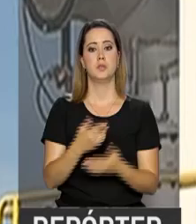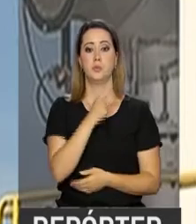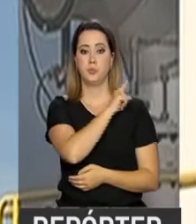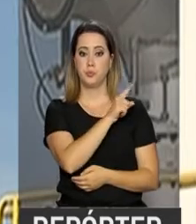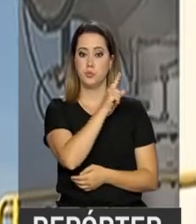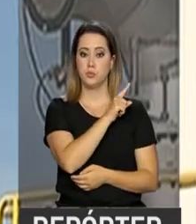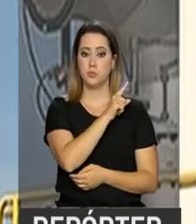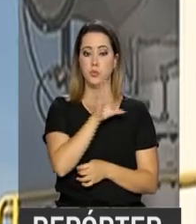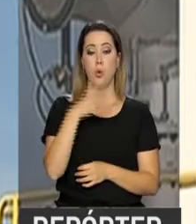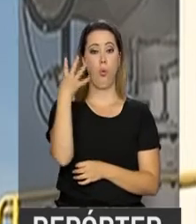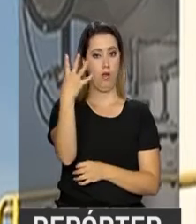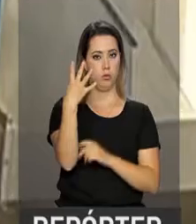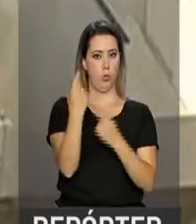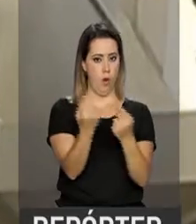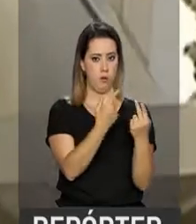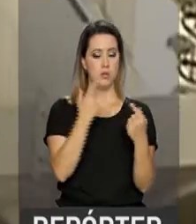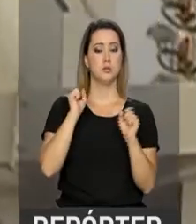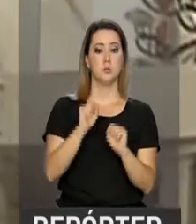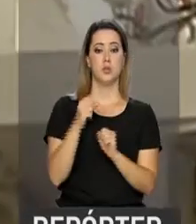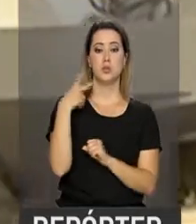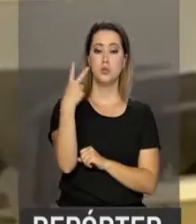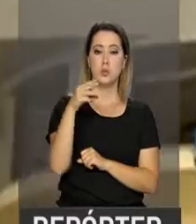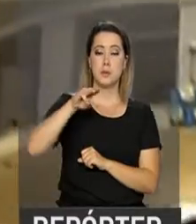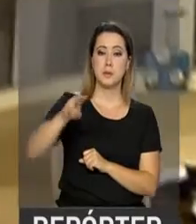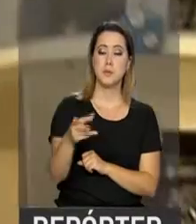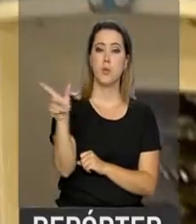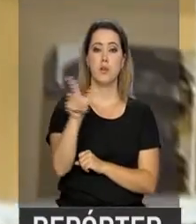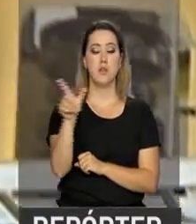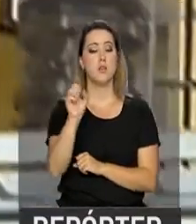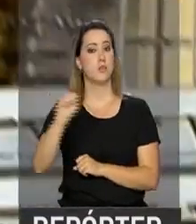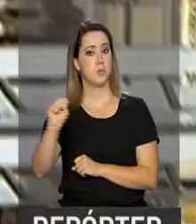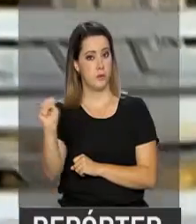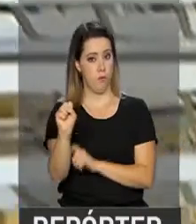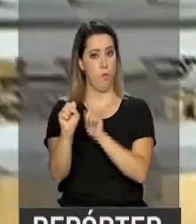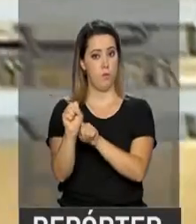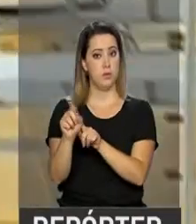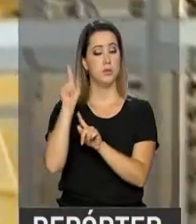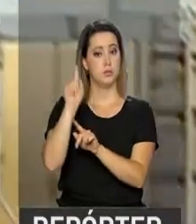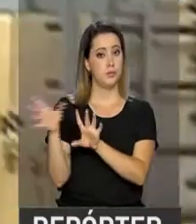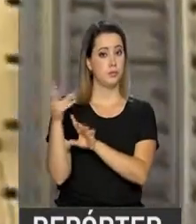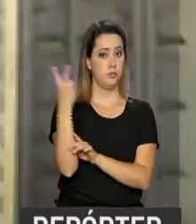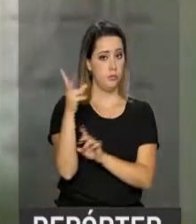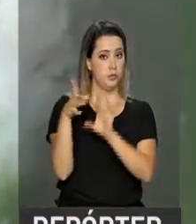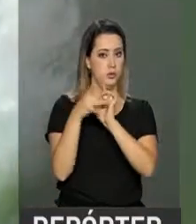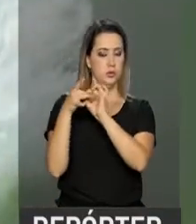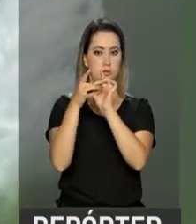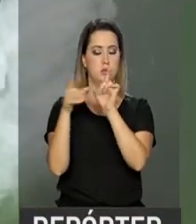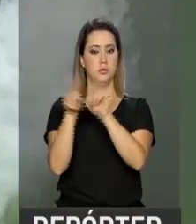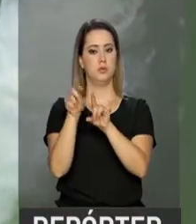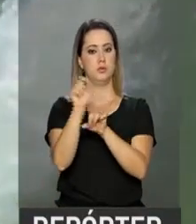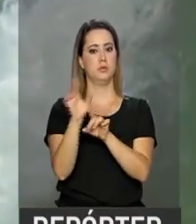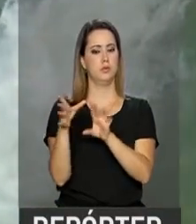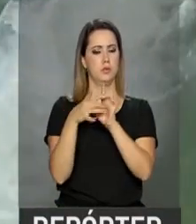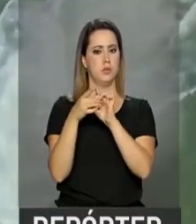de motobombas com capacidade para 2 mil litros por segundo. É a segunda parceria do tipo firmada entre o governo de São Paulo e o Ministério